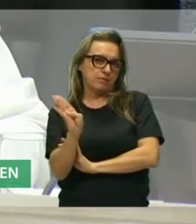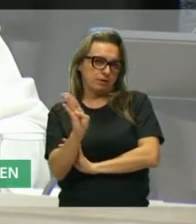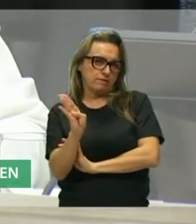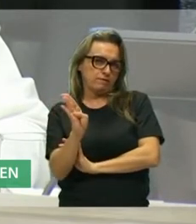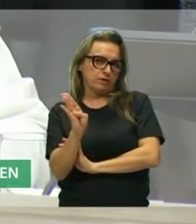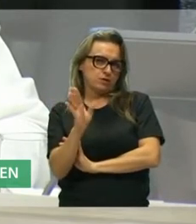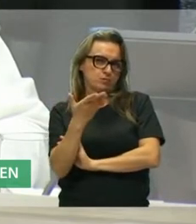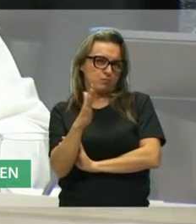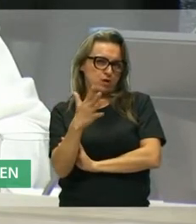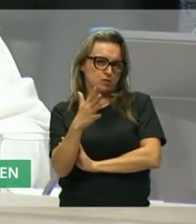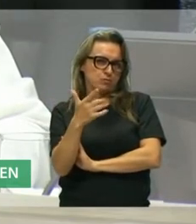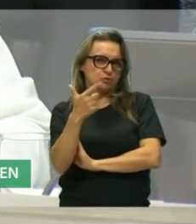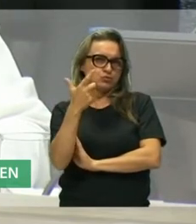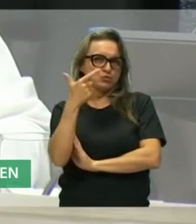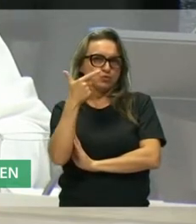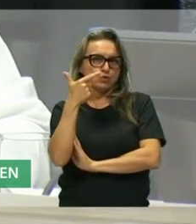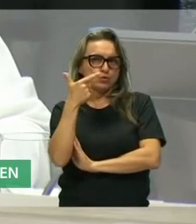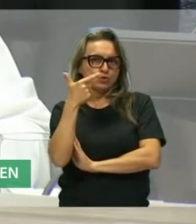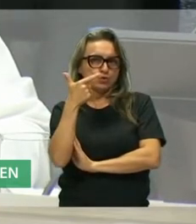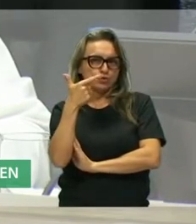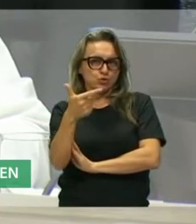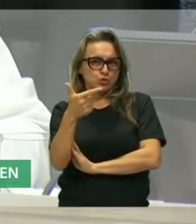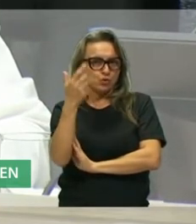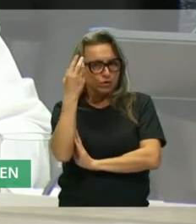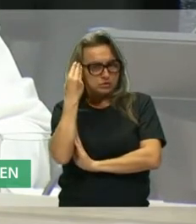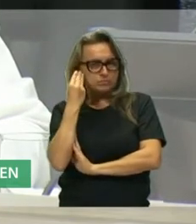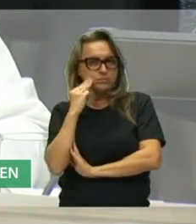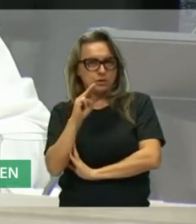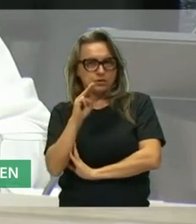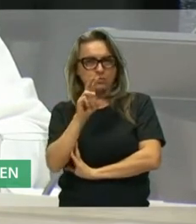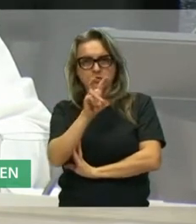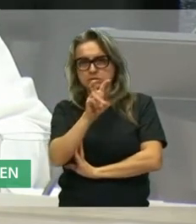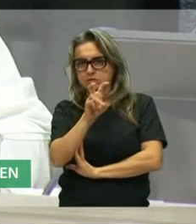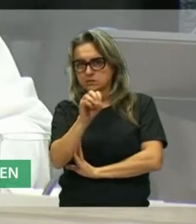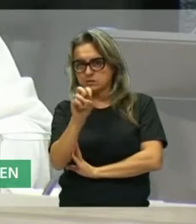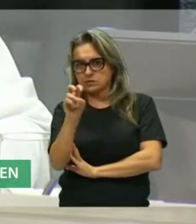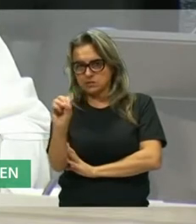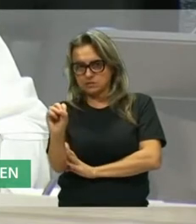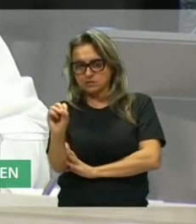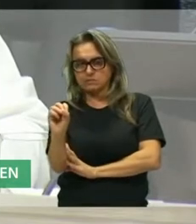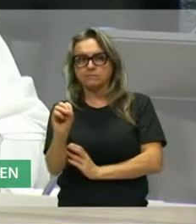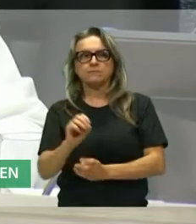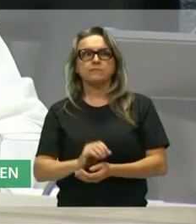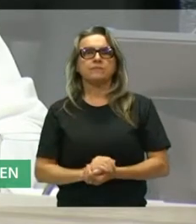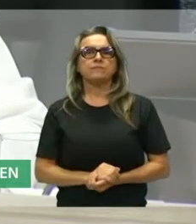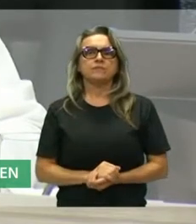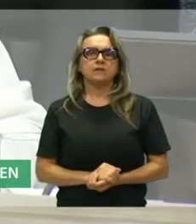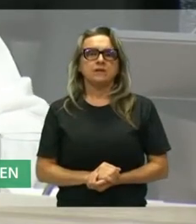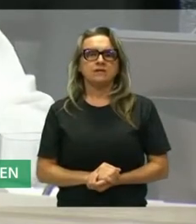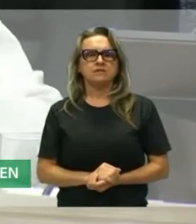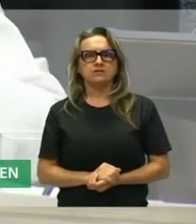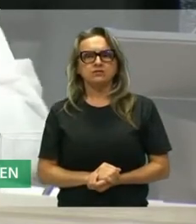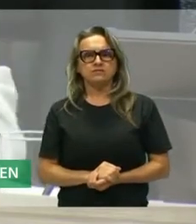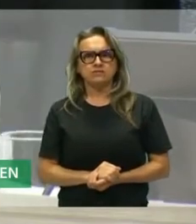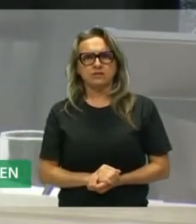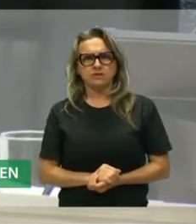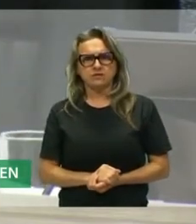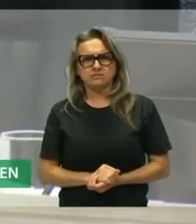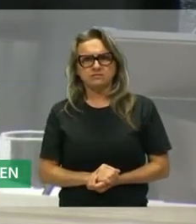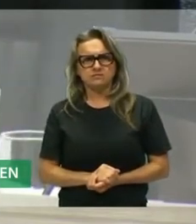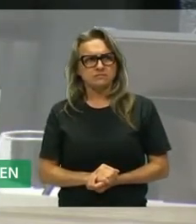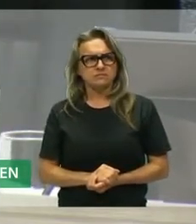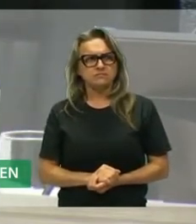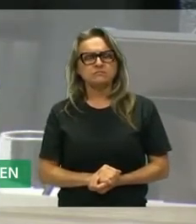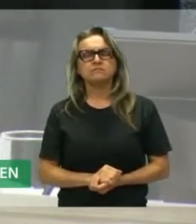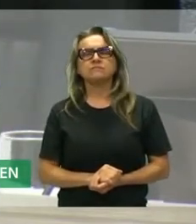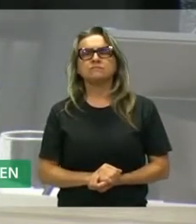menos 2 milhões e 500, né? E depois nós temos, por parte do